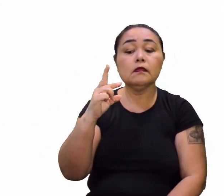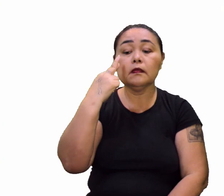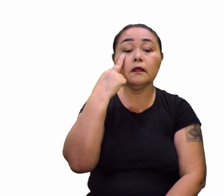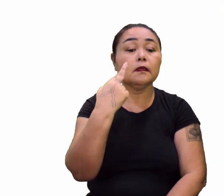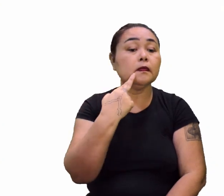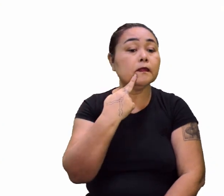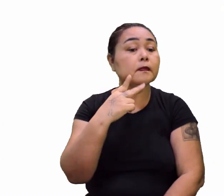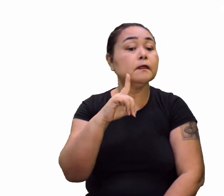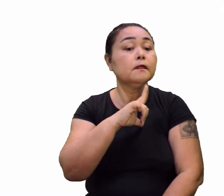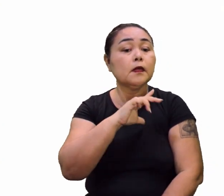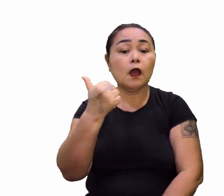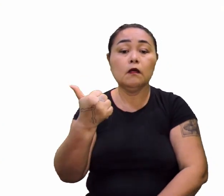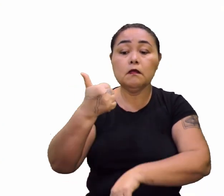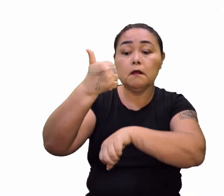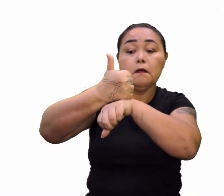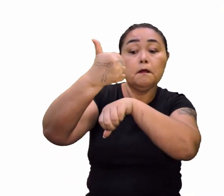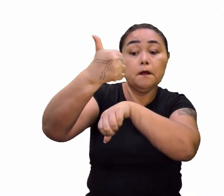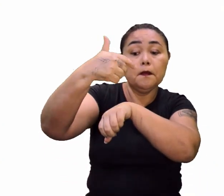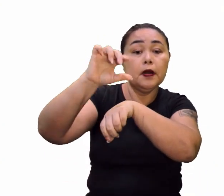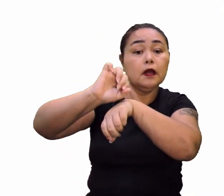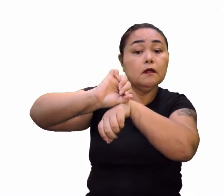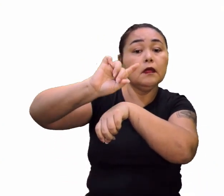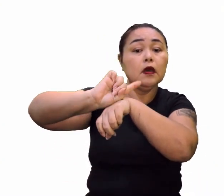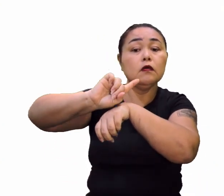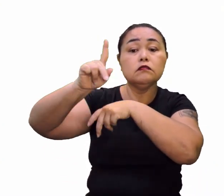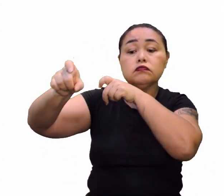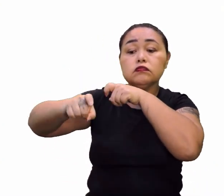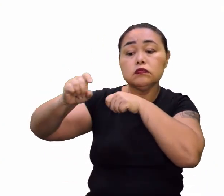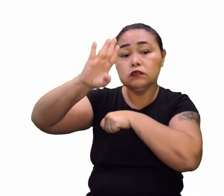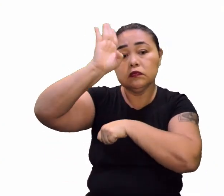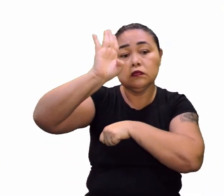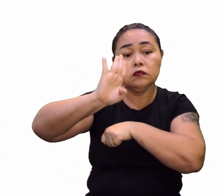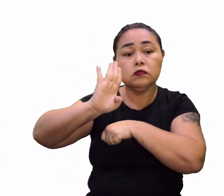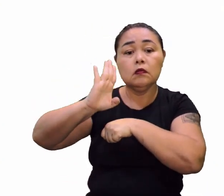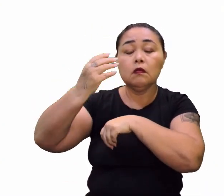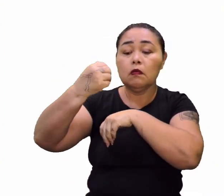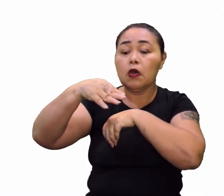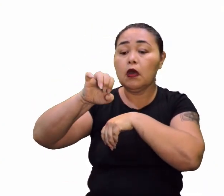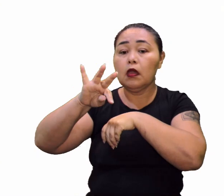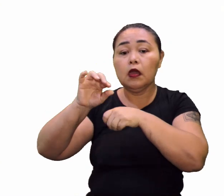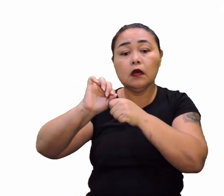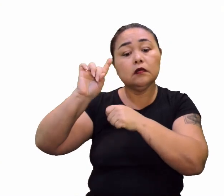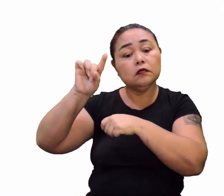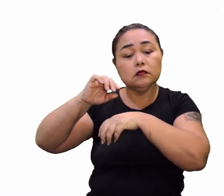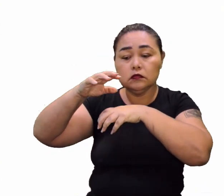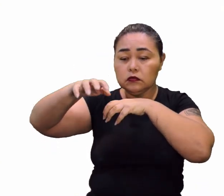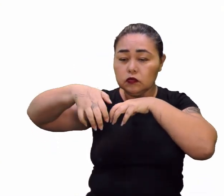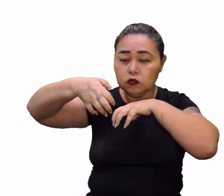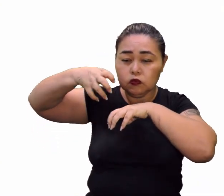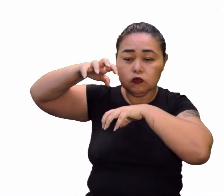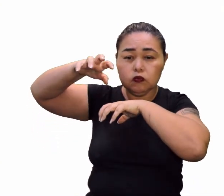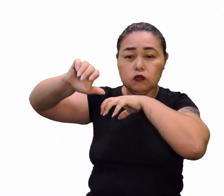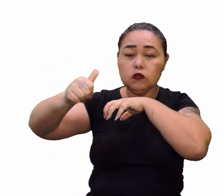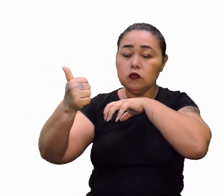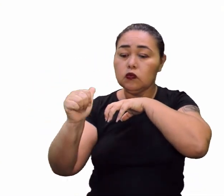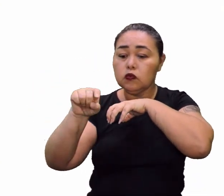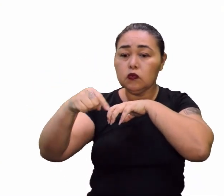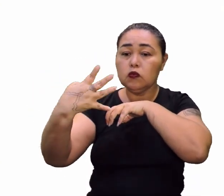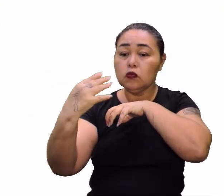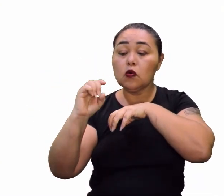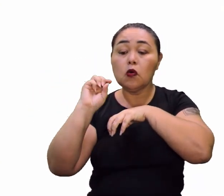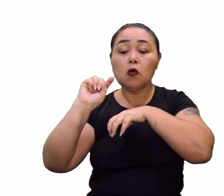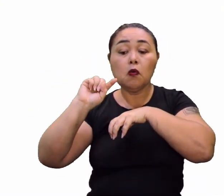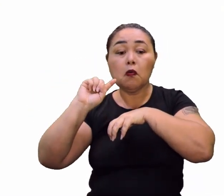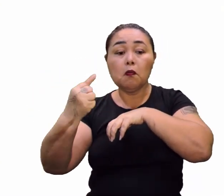Rondônia ocupou a primeira posição entre os produtores brasileiros do minério de estanho, que é a cassiterita, com 11,4